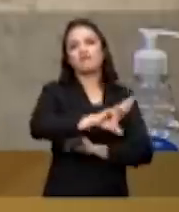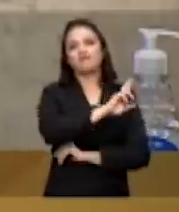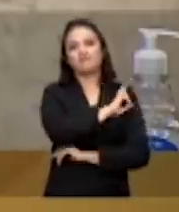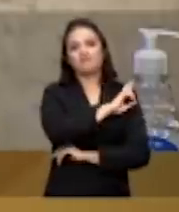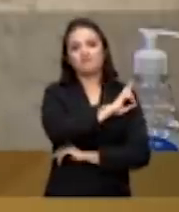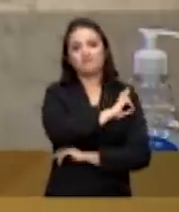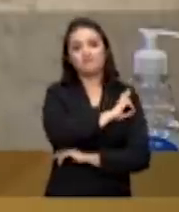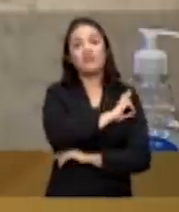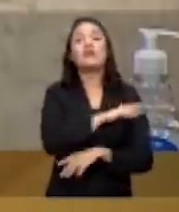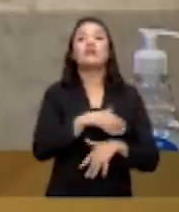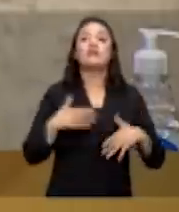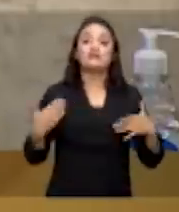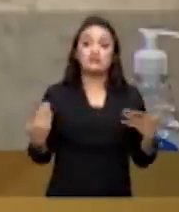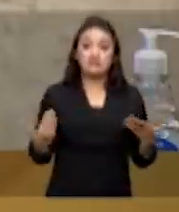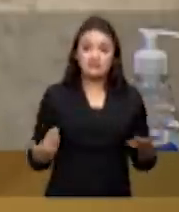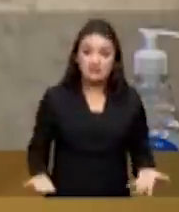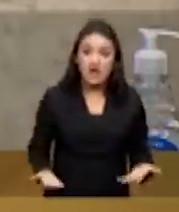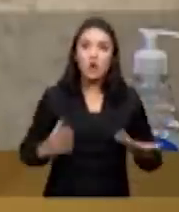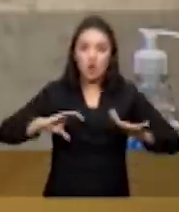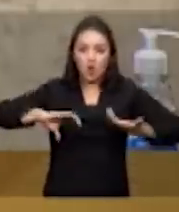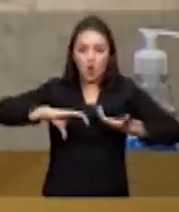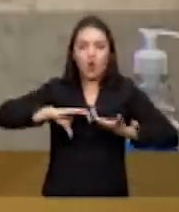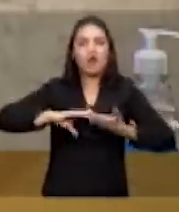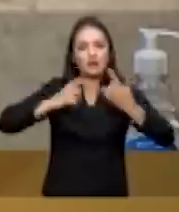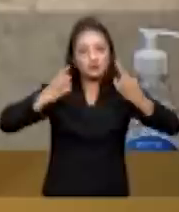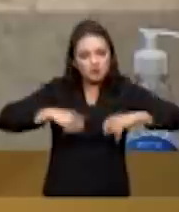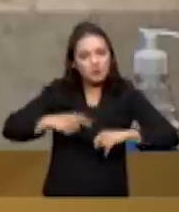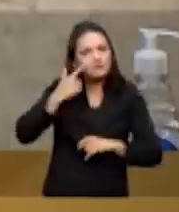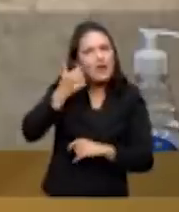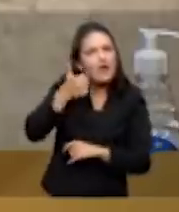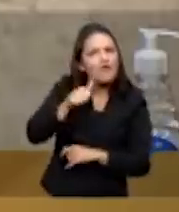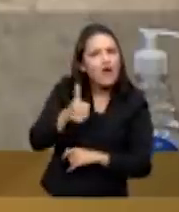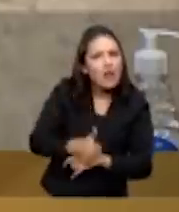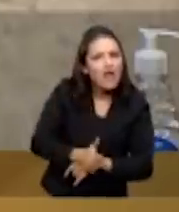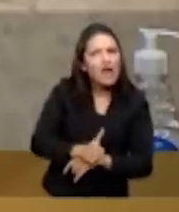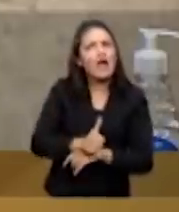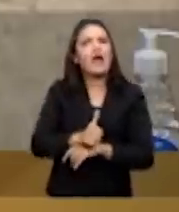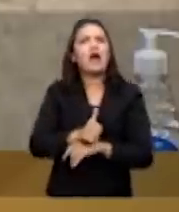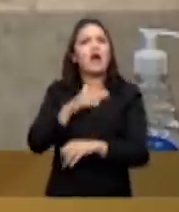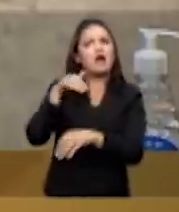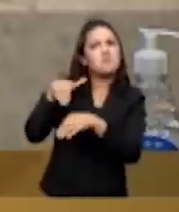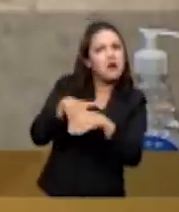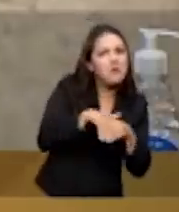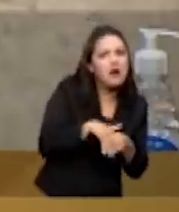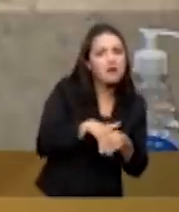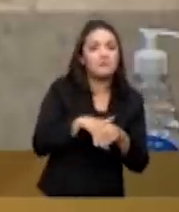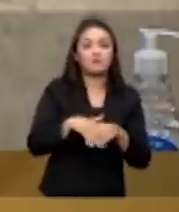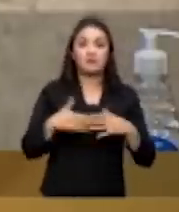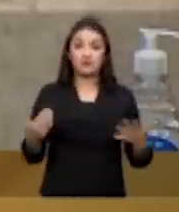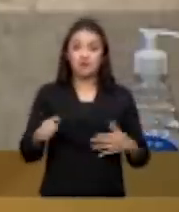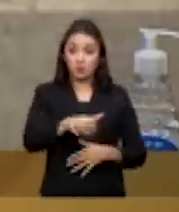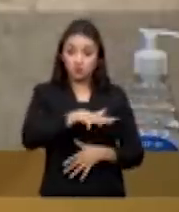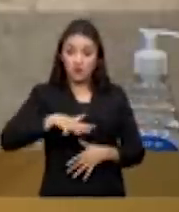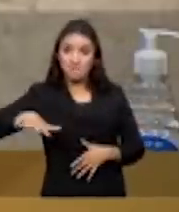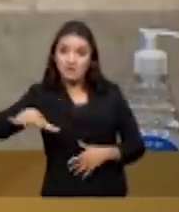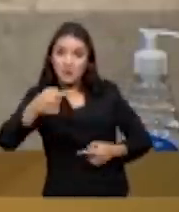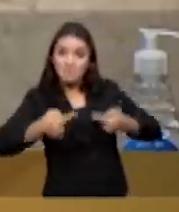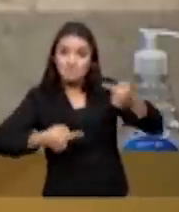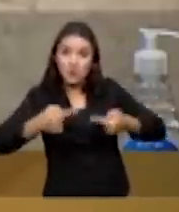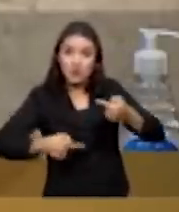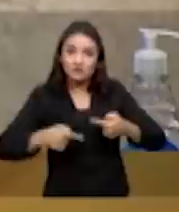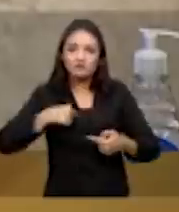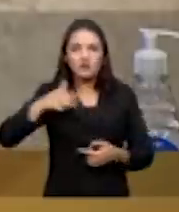ser analisado pelo Congresso Nacional. Num ambiente político maduro, questionamento